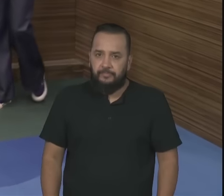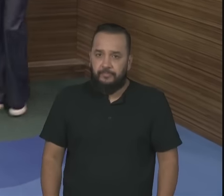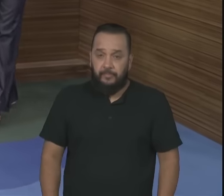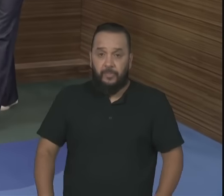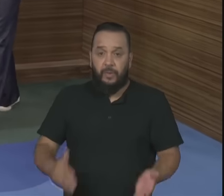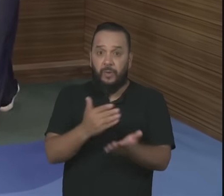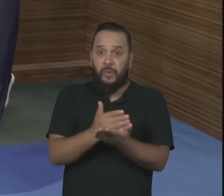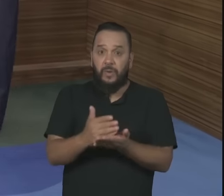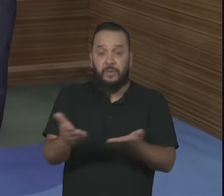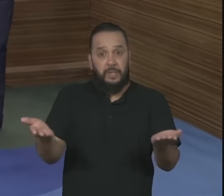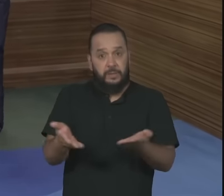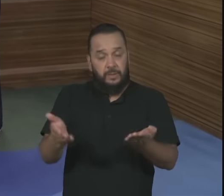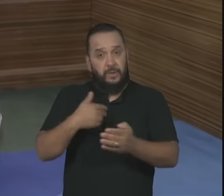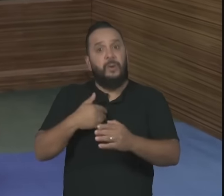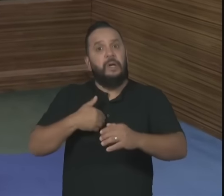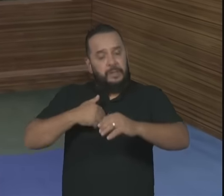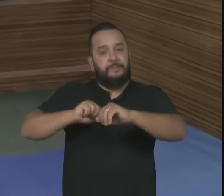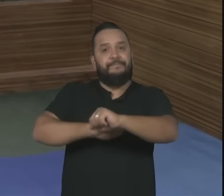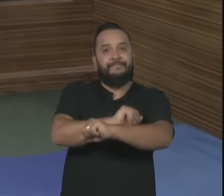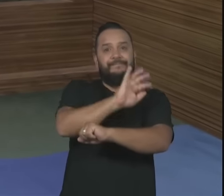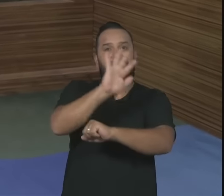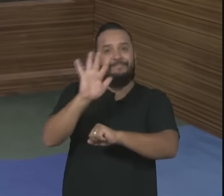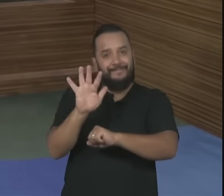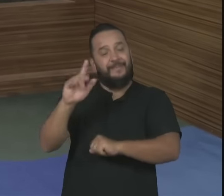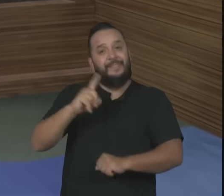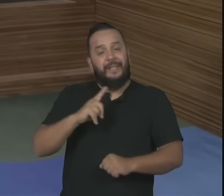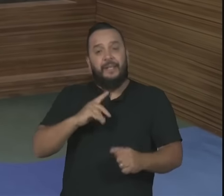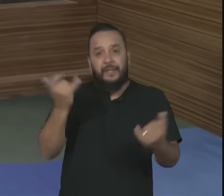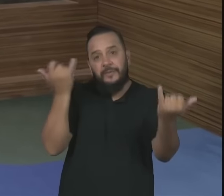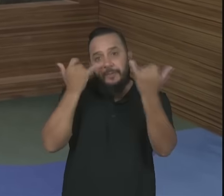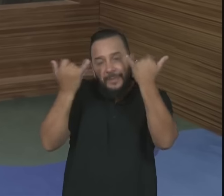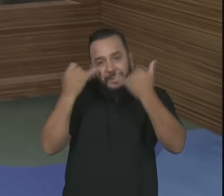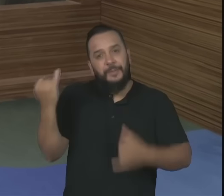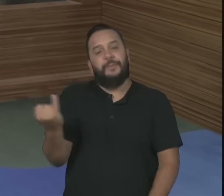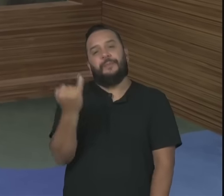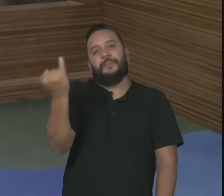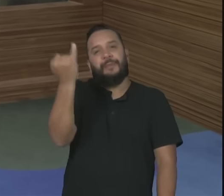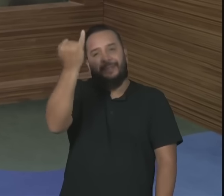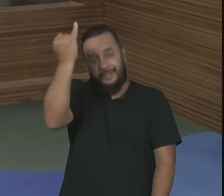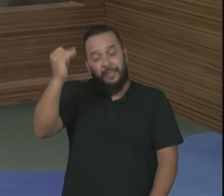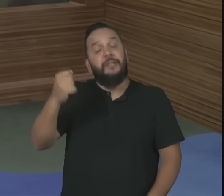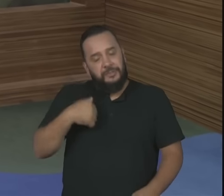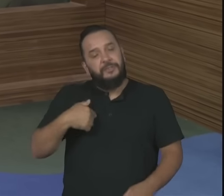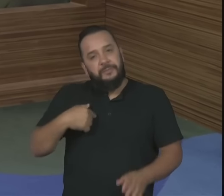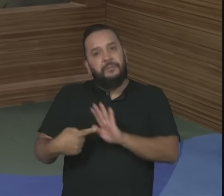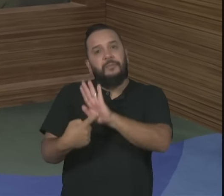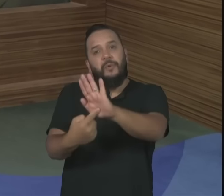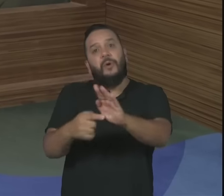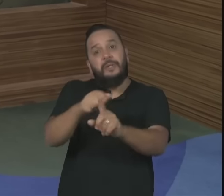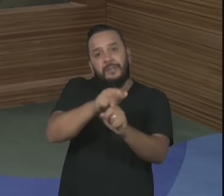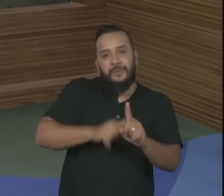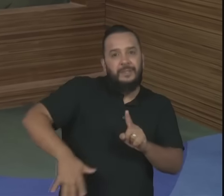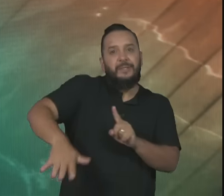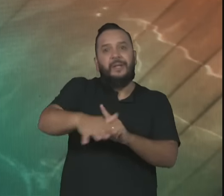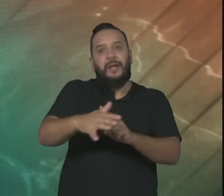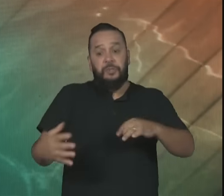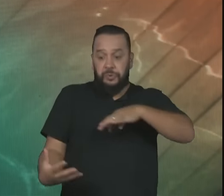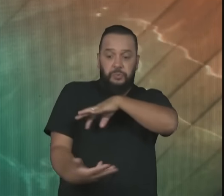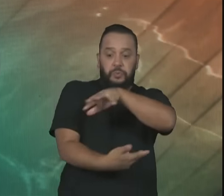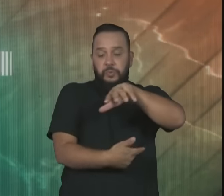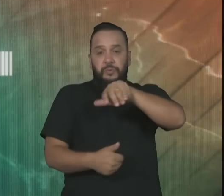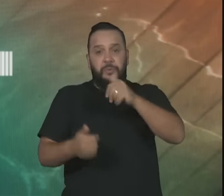Olá, está no ar o Repórter Eco, sempre com informações importantes que contribuem na busca de um mundo melhor para todos.